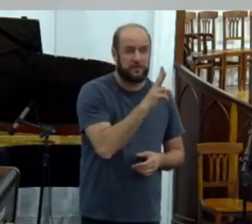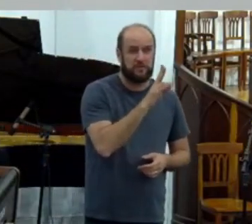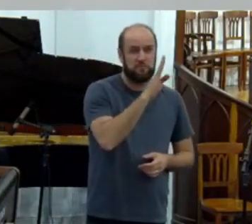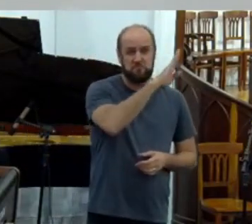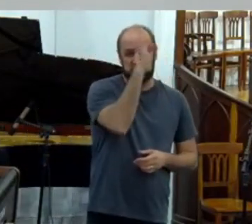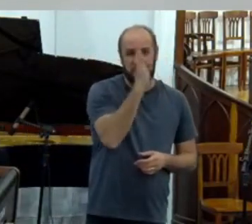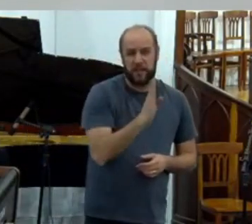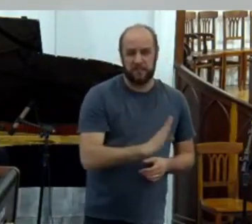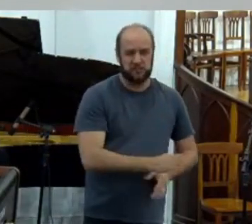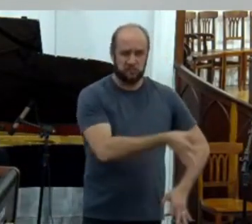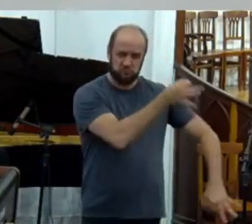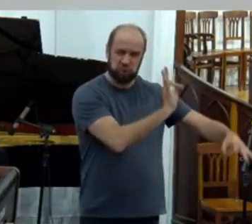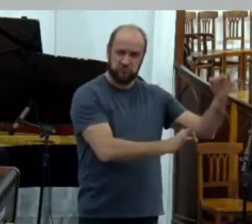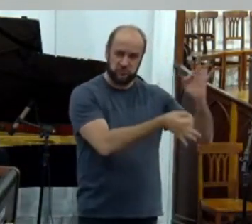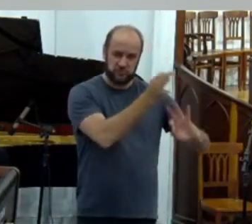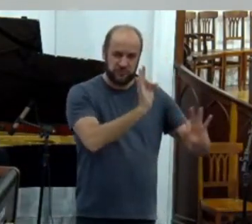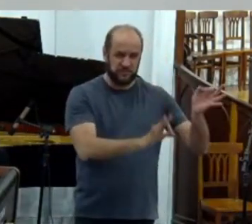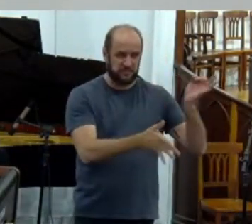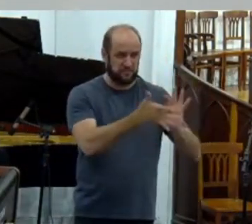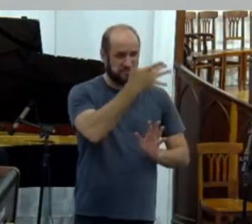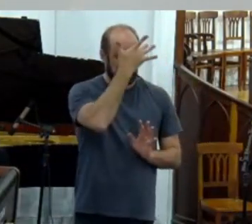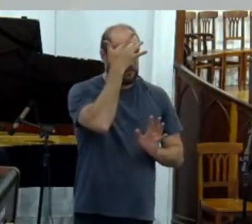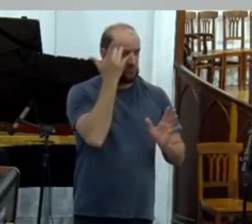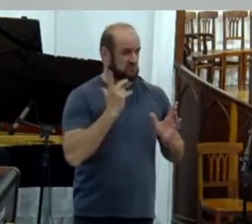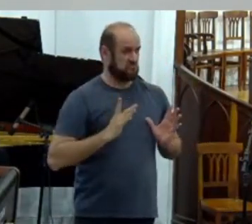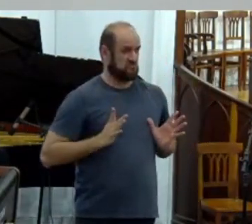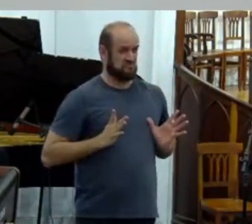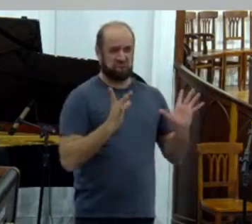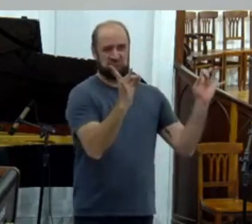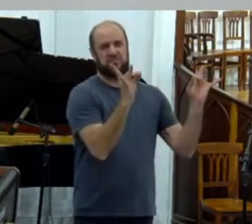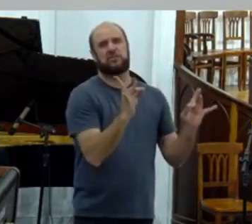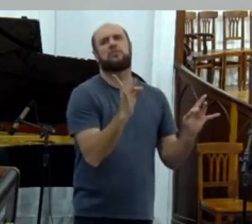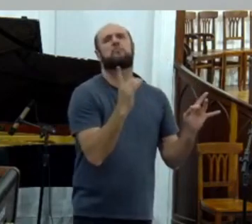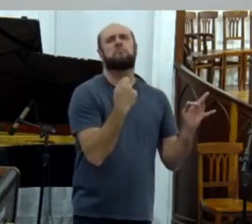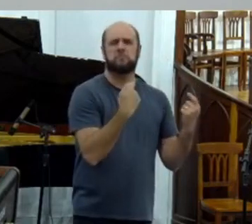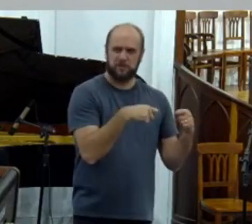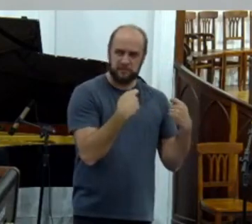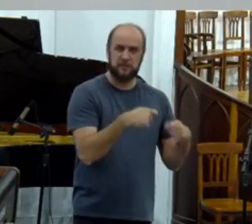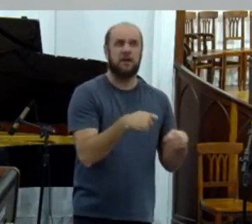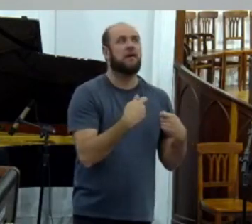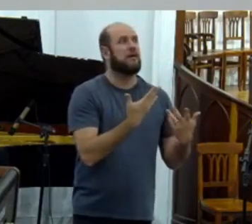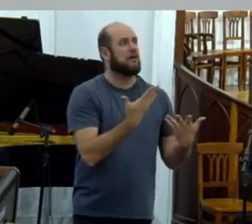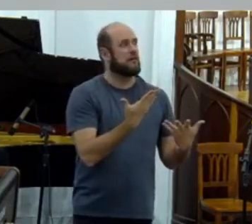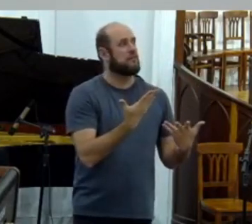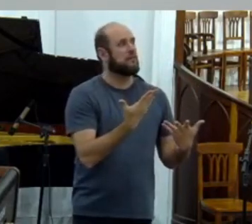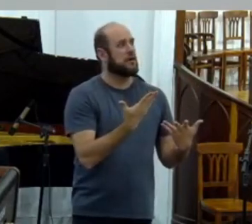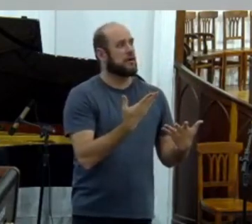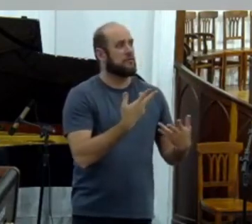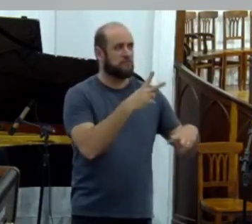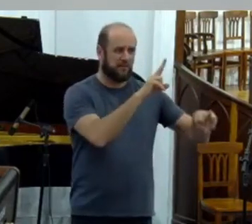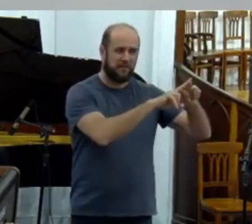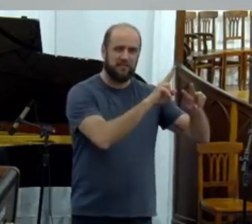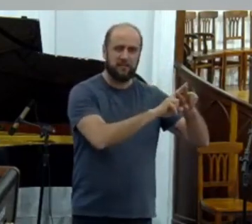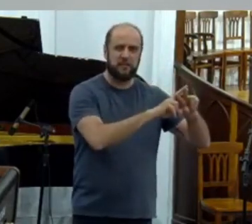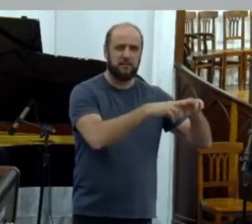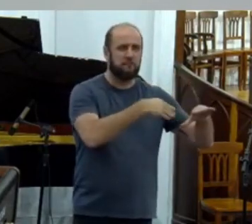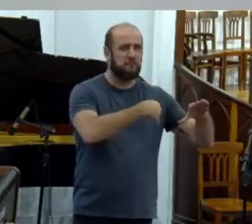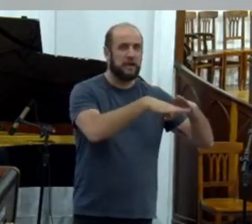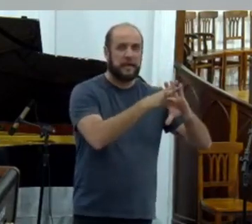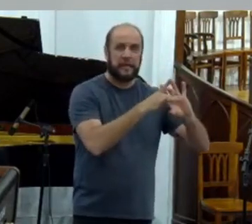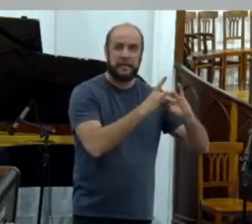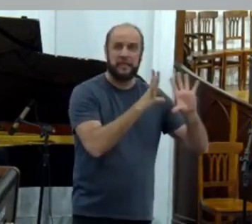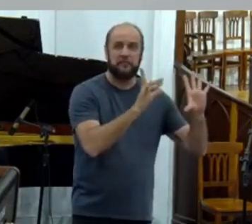gente vê pessoas que mereciam penas adequadas aos seus crimes, saindo ilesas, não por